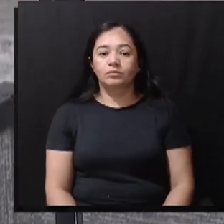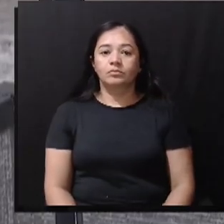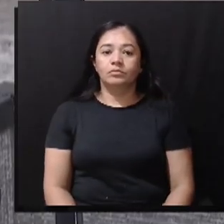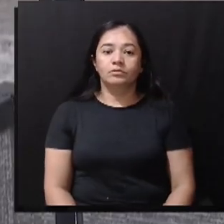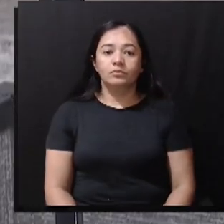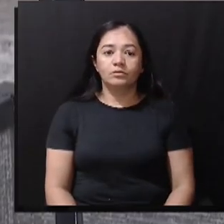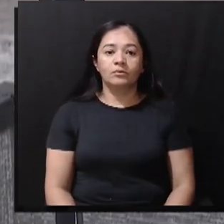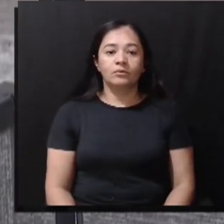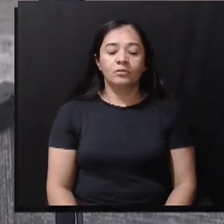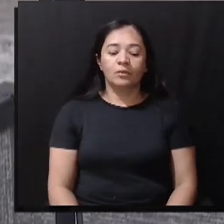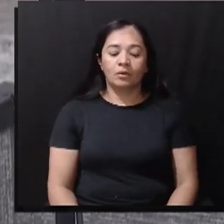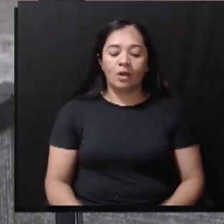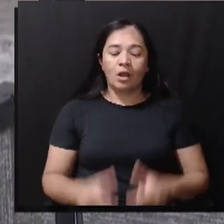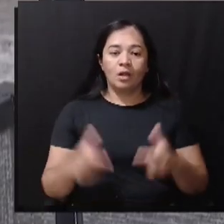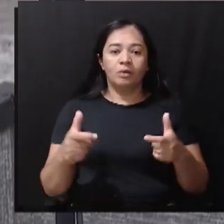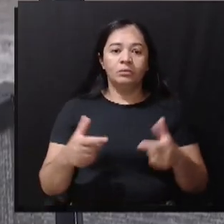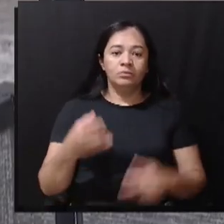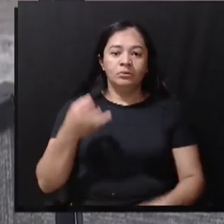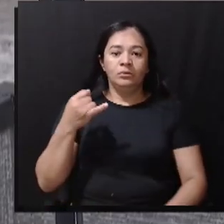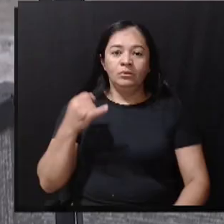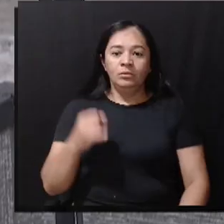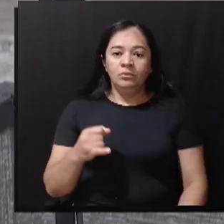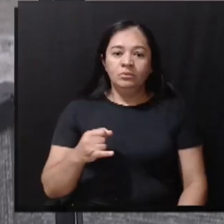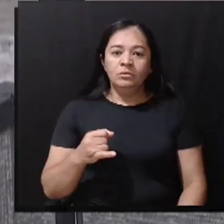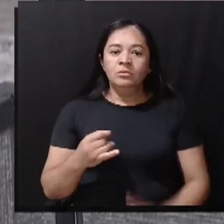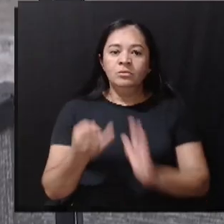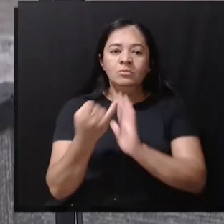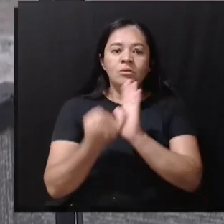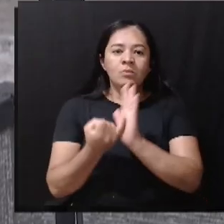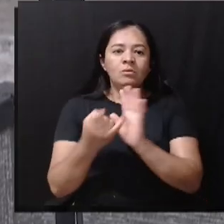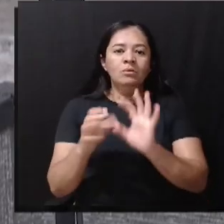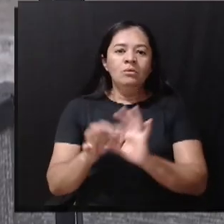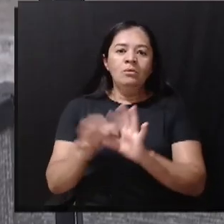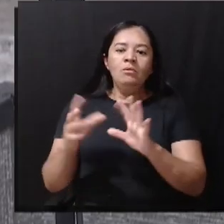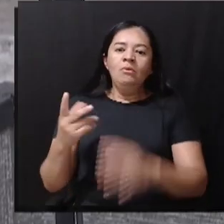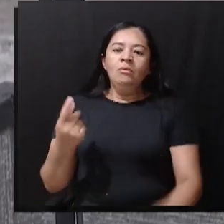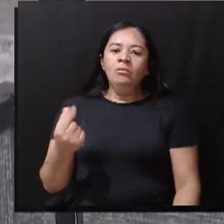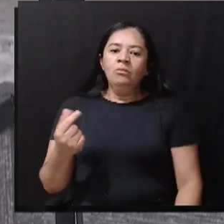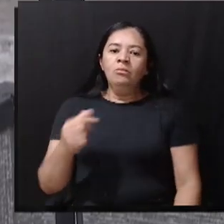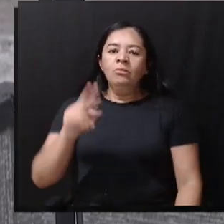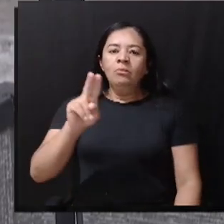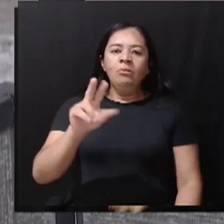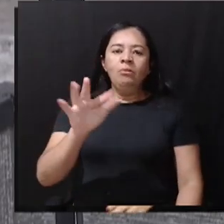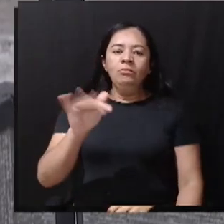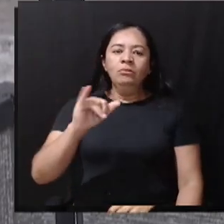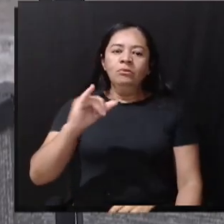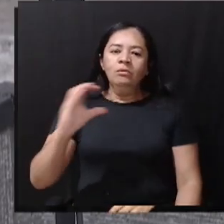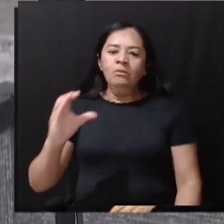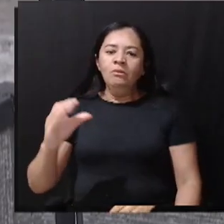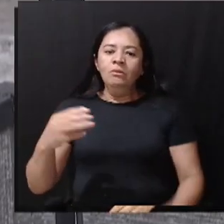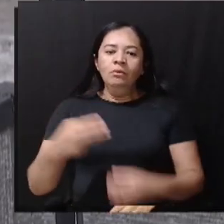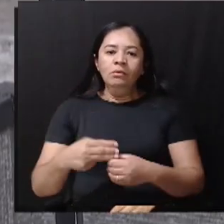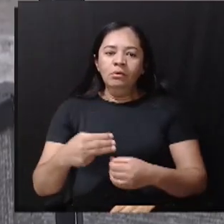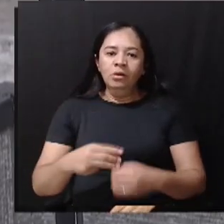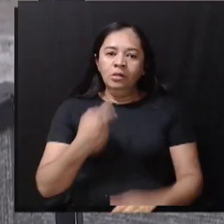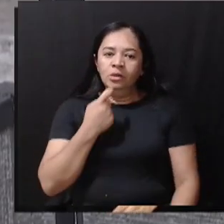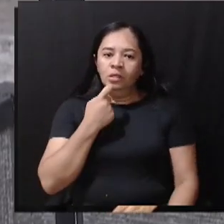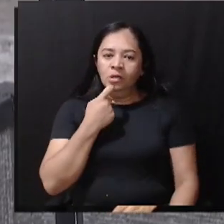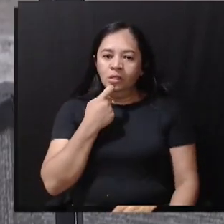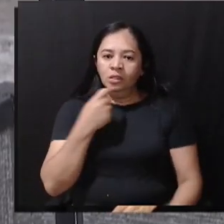aumentado aquilo que a inflação permitir. Então, o valor da UFIC no município de Campinas é que